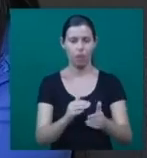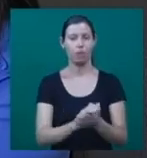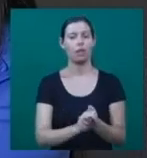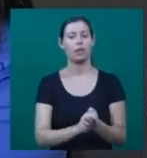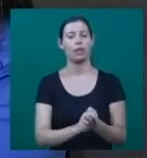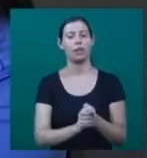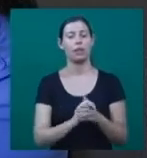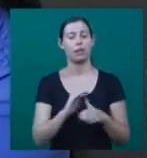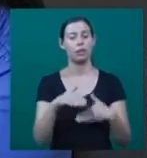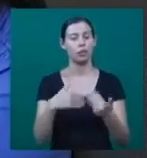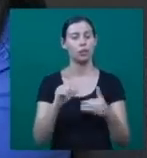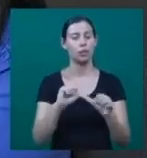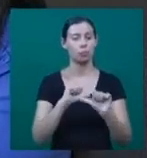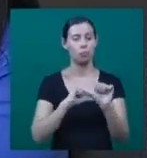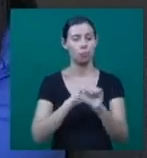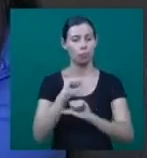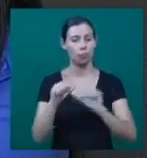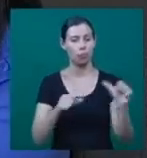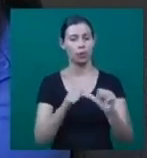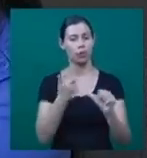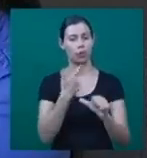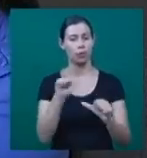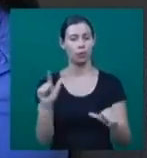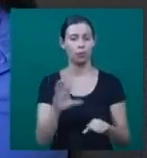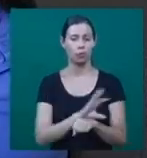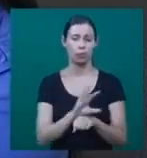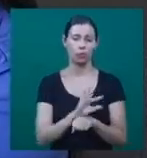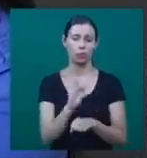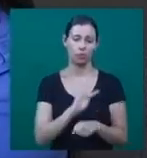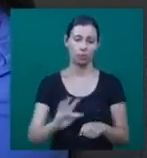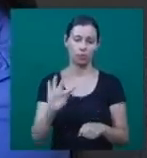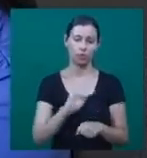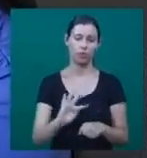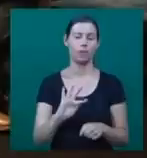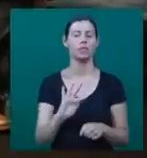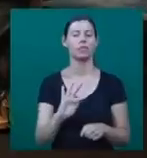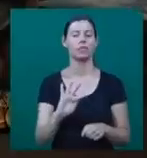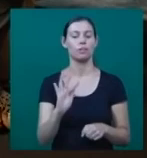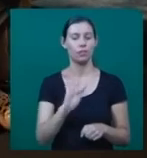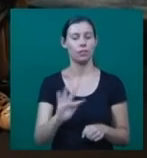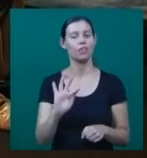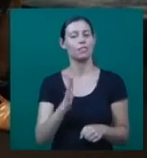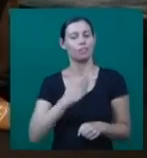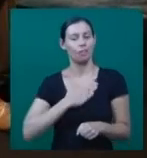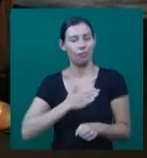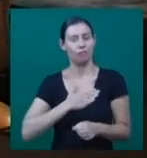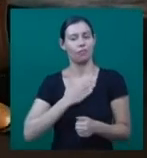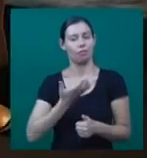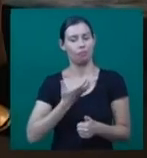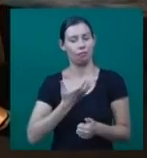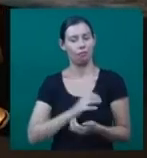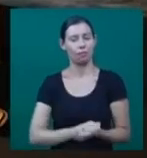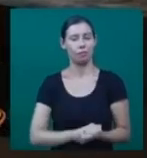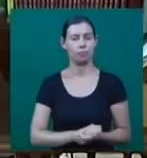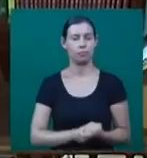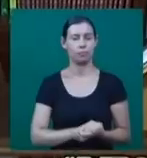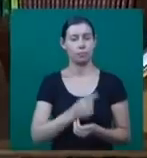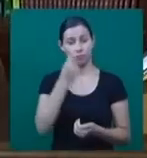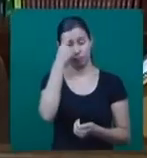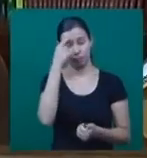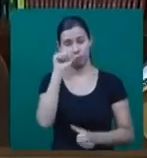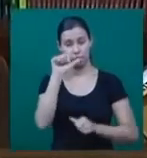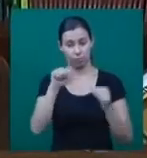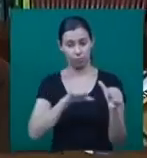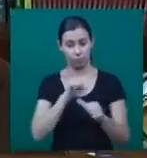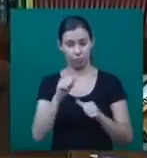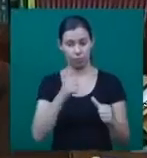fazer um segundo curso, que aí, geralmente, é o curso que eles queriam mesmo fazer. Para quem pensa em mudar de área profissional, o